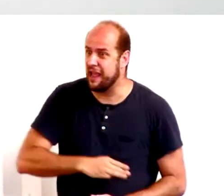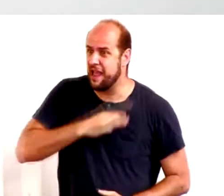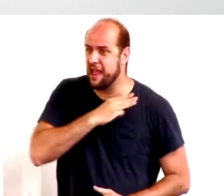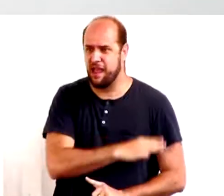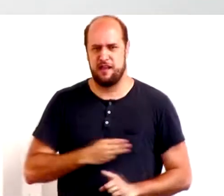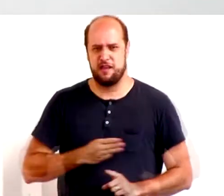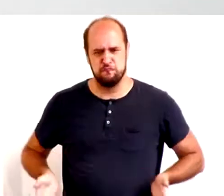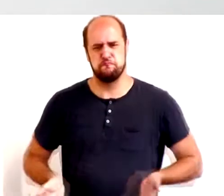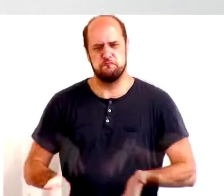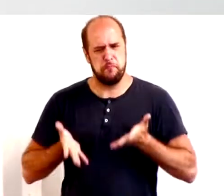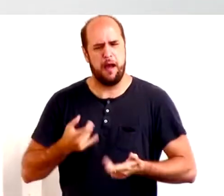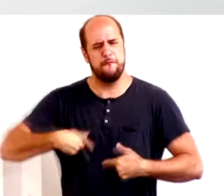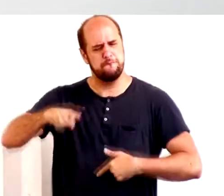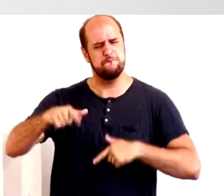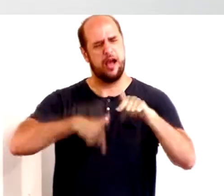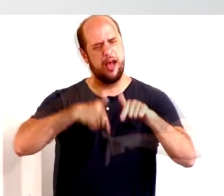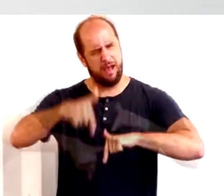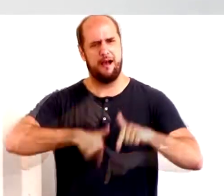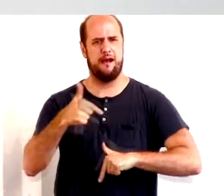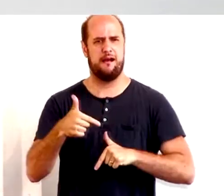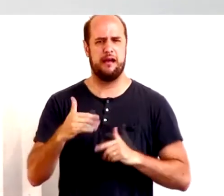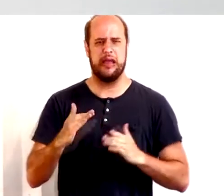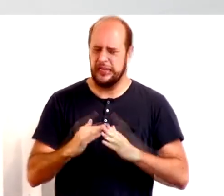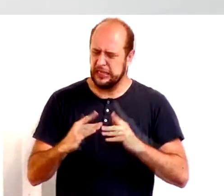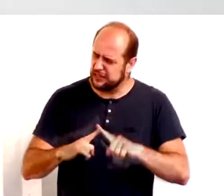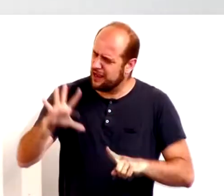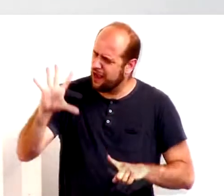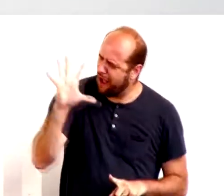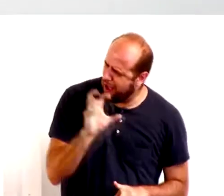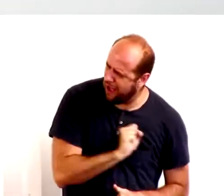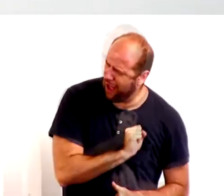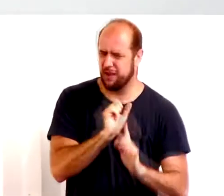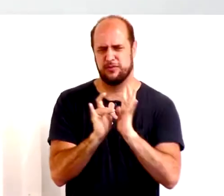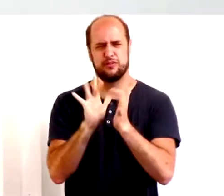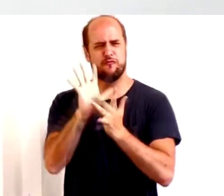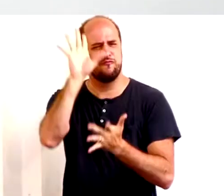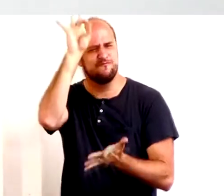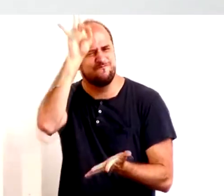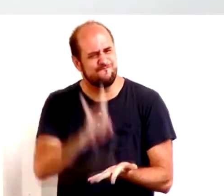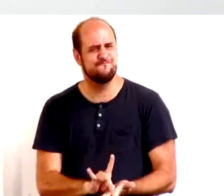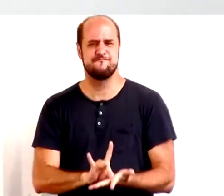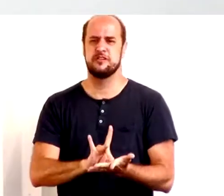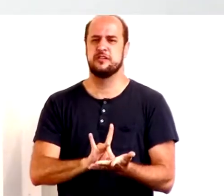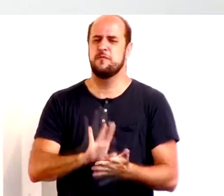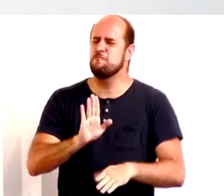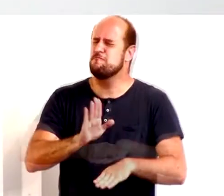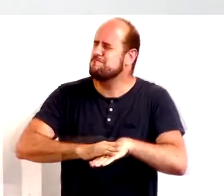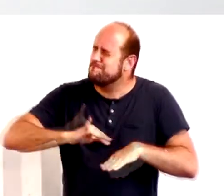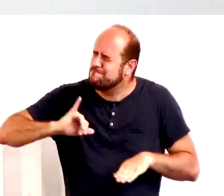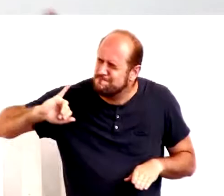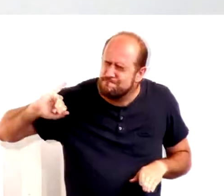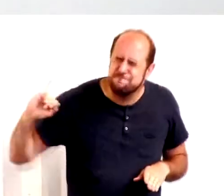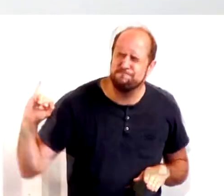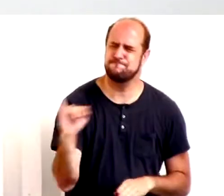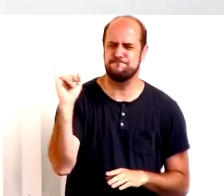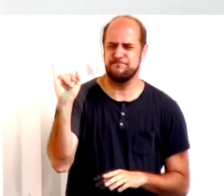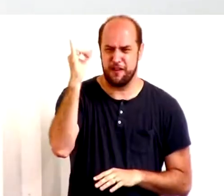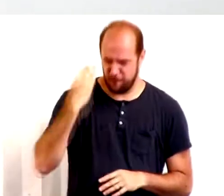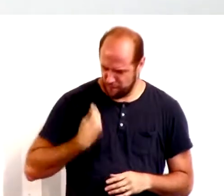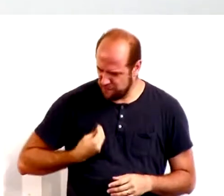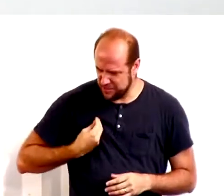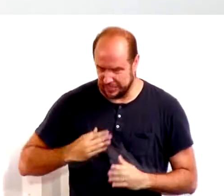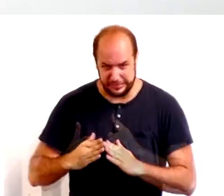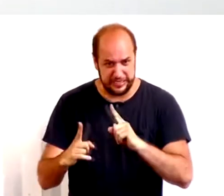missional. Essa é a igreja que ama tanto ao Senhor Jesus, que mais importante de tudo na